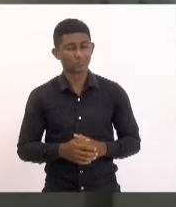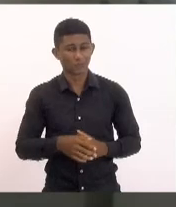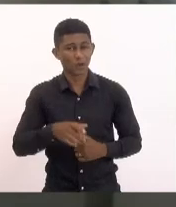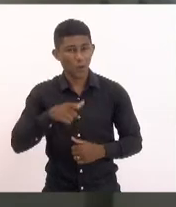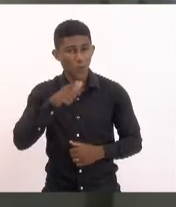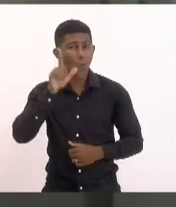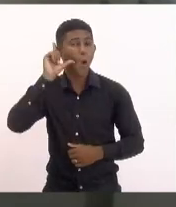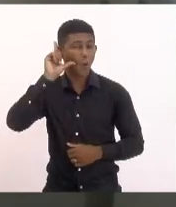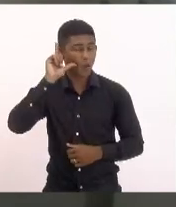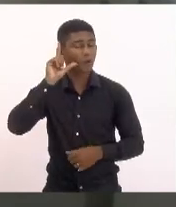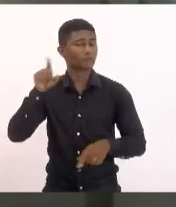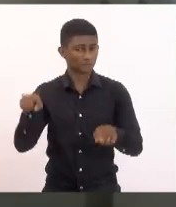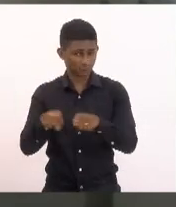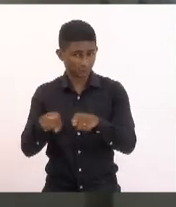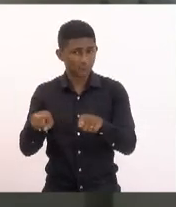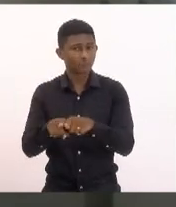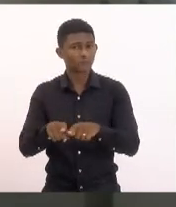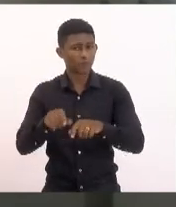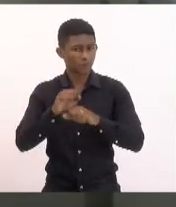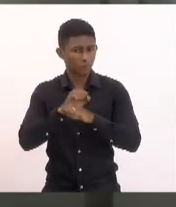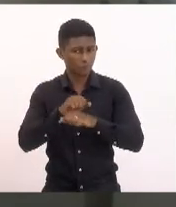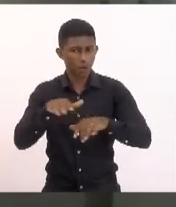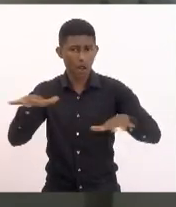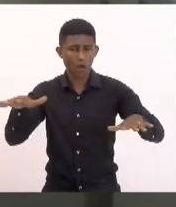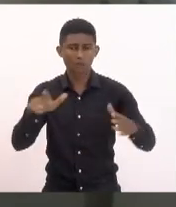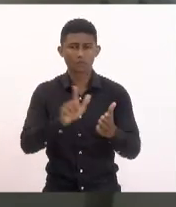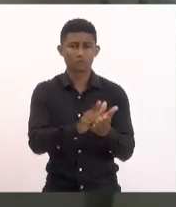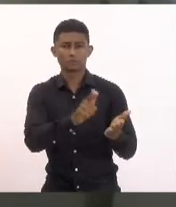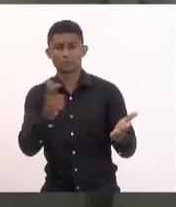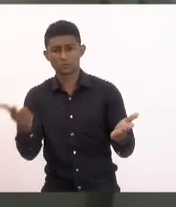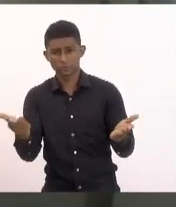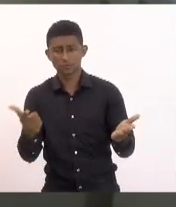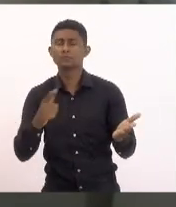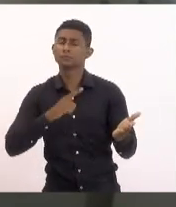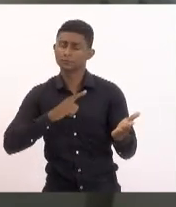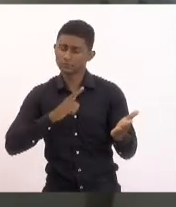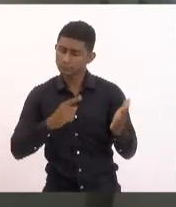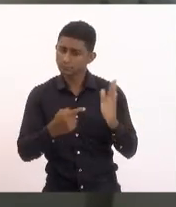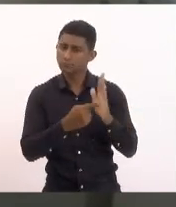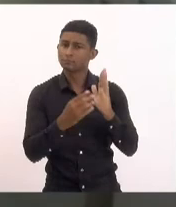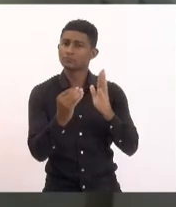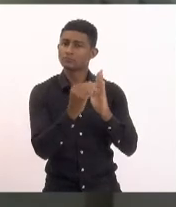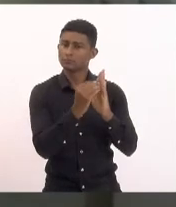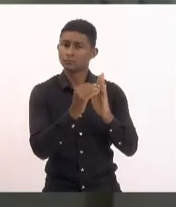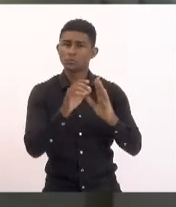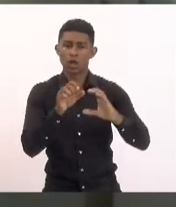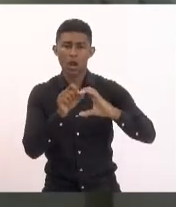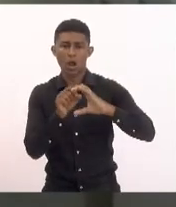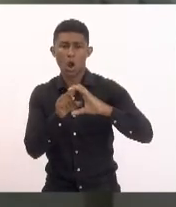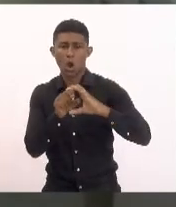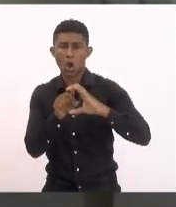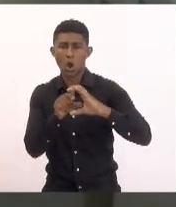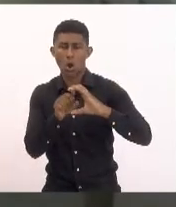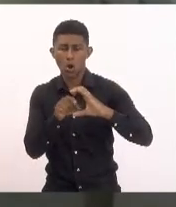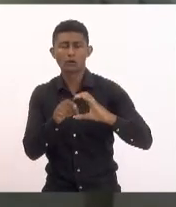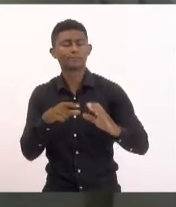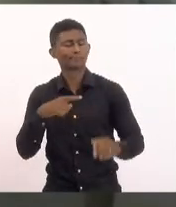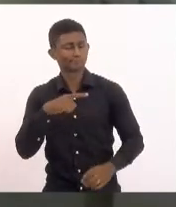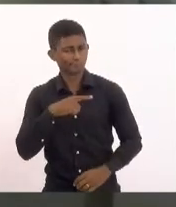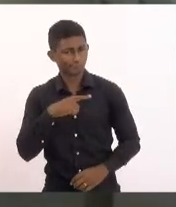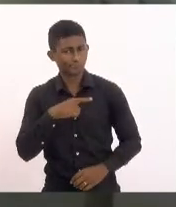ontem, em matéria jornalística também da TV Globo, no